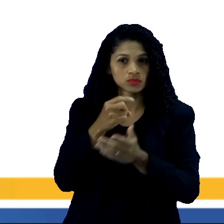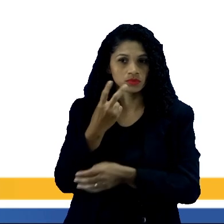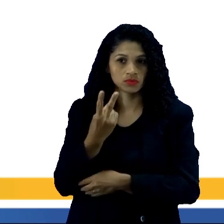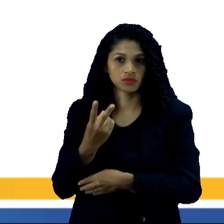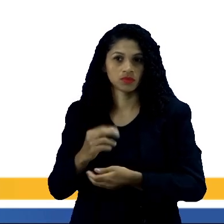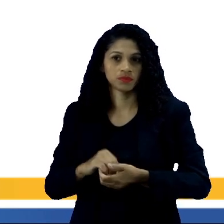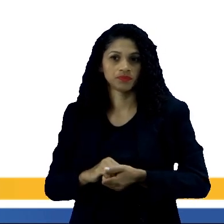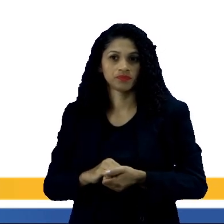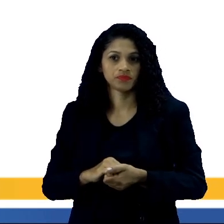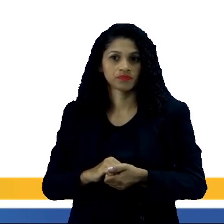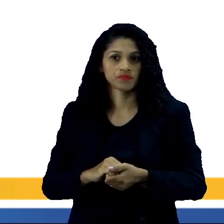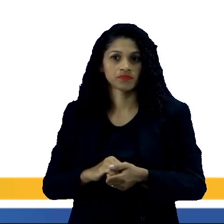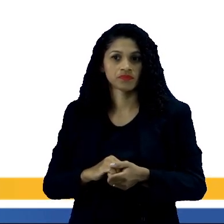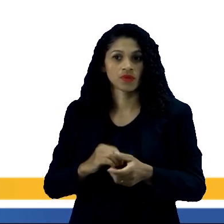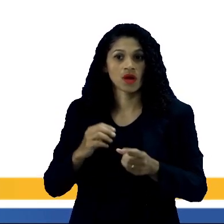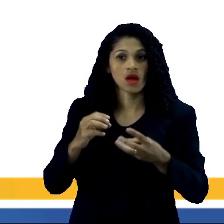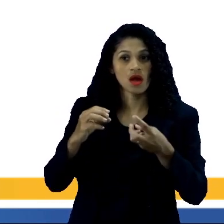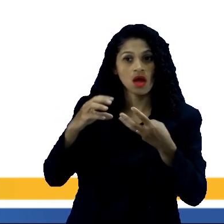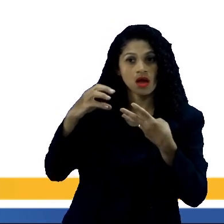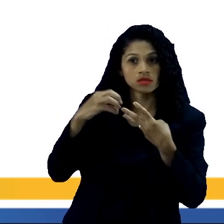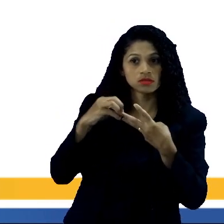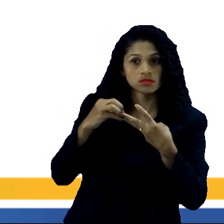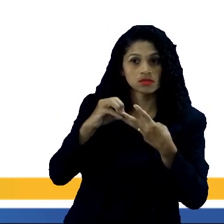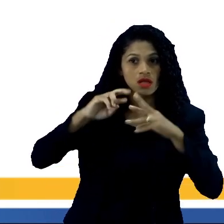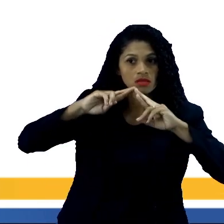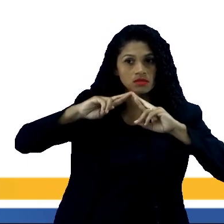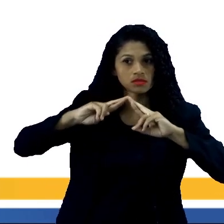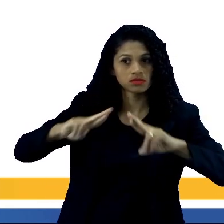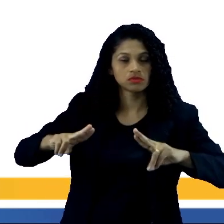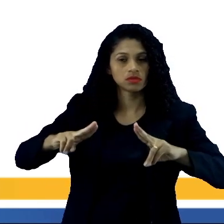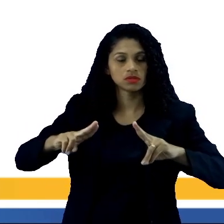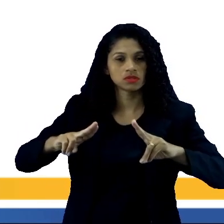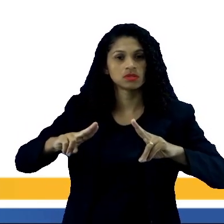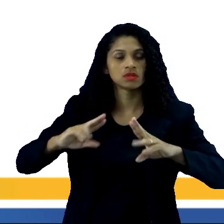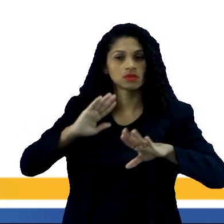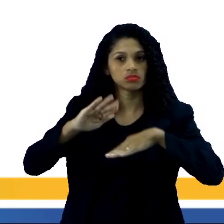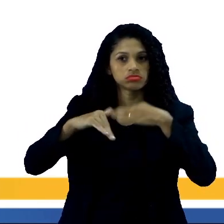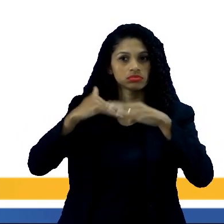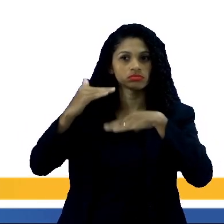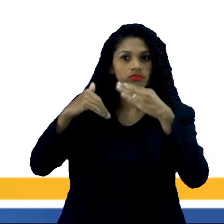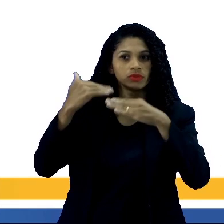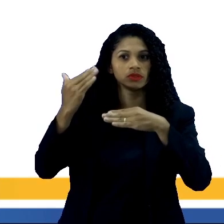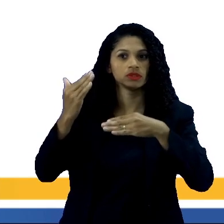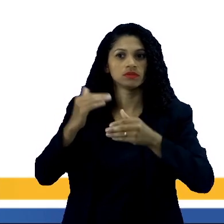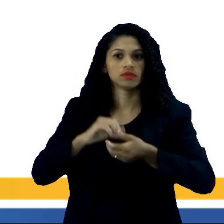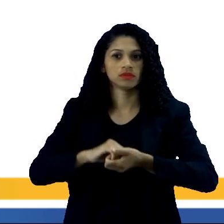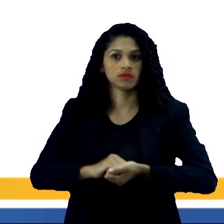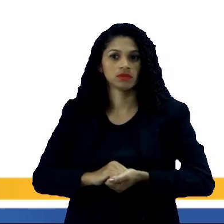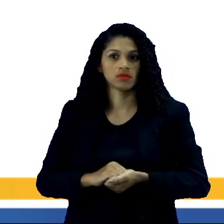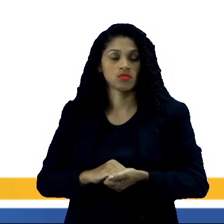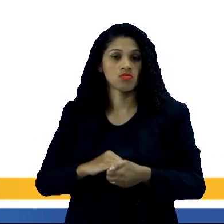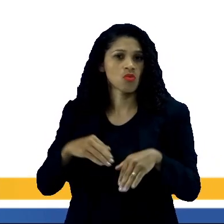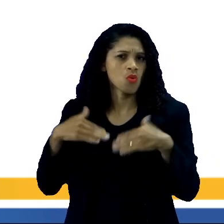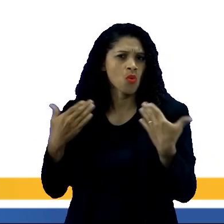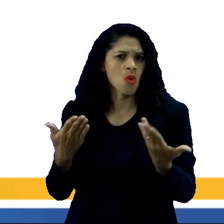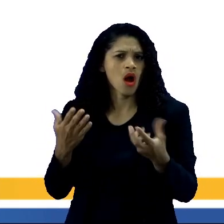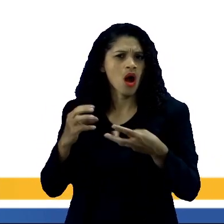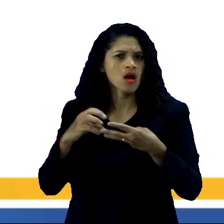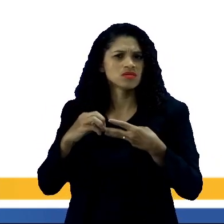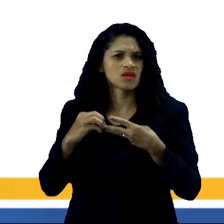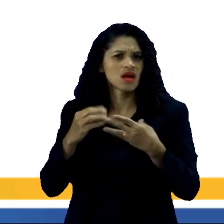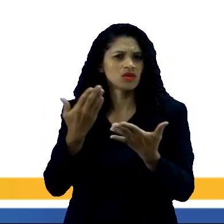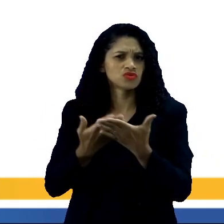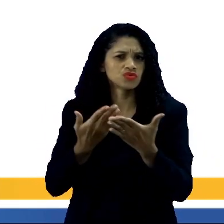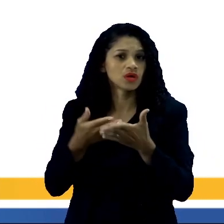mais diferenciadas e com menor capacidade de reprodução. Quais eram as células que a gente estava estudando agora que compõem o